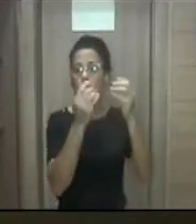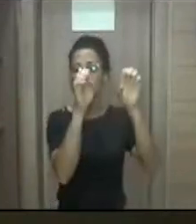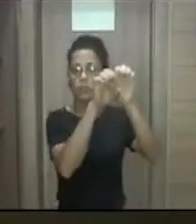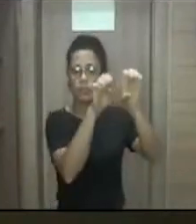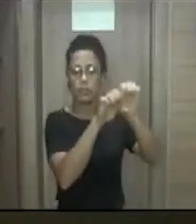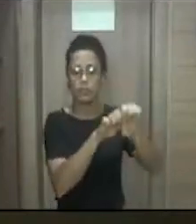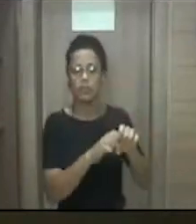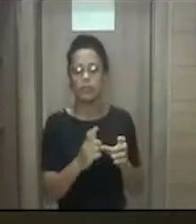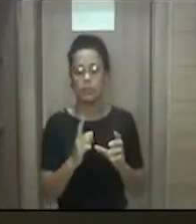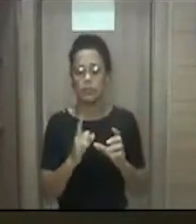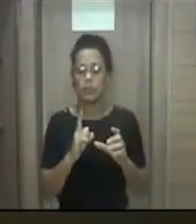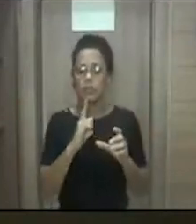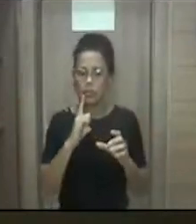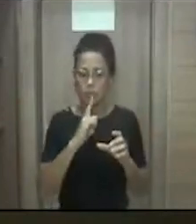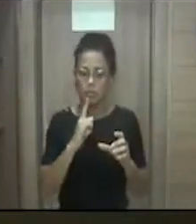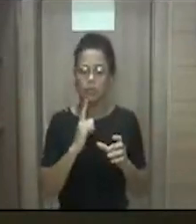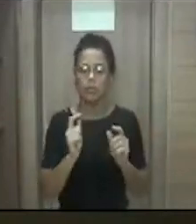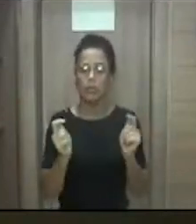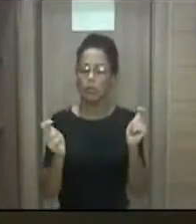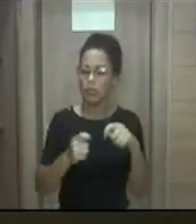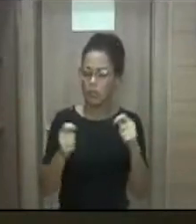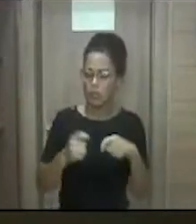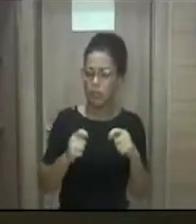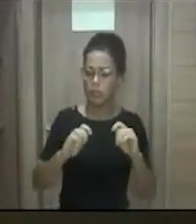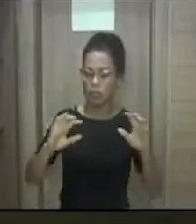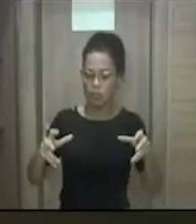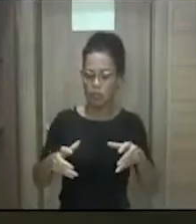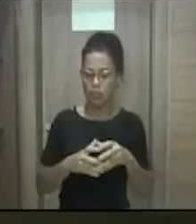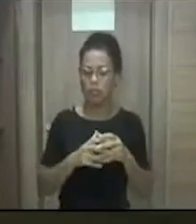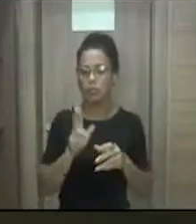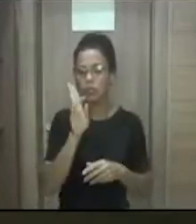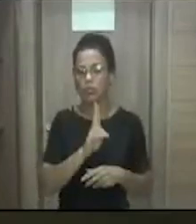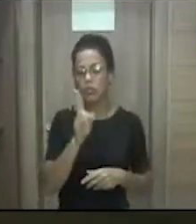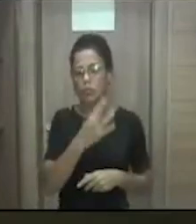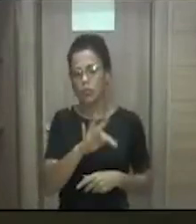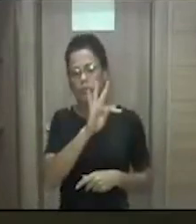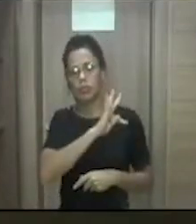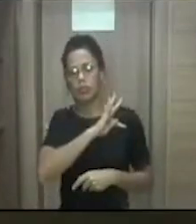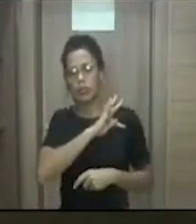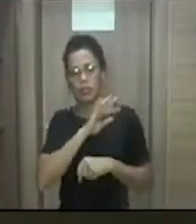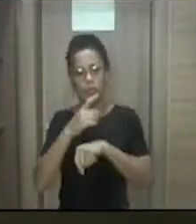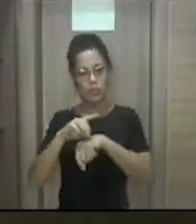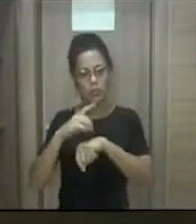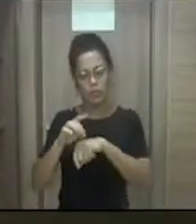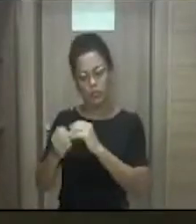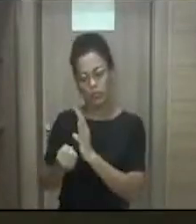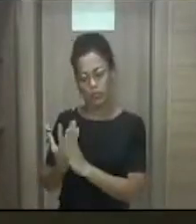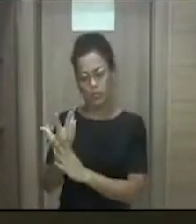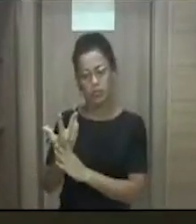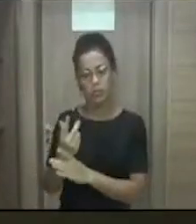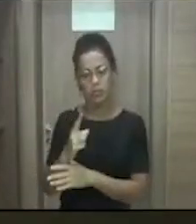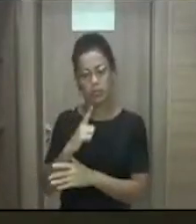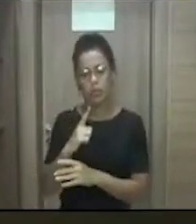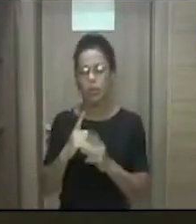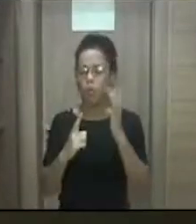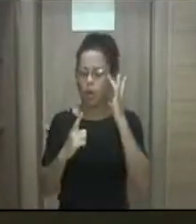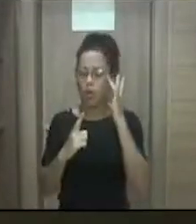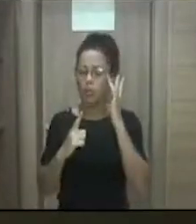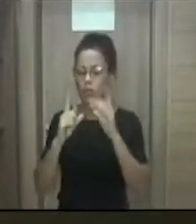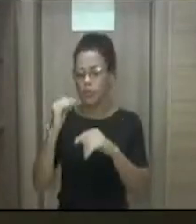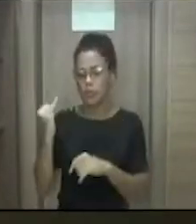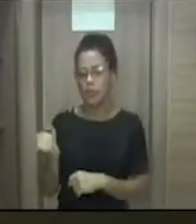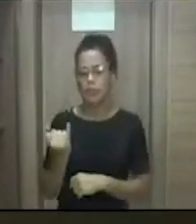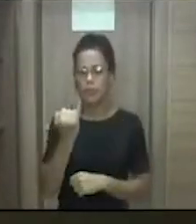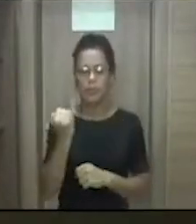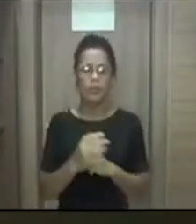já há uma incorporação, uma possibilidade de incorporação da tecnologia digital nessa produção. Acho que isso é um elemento